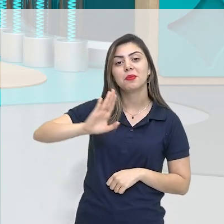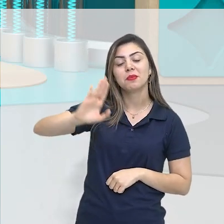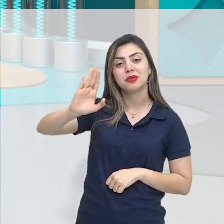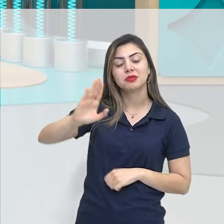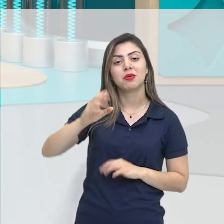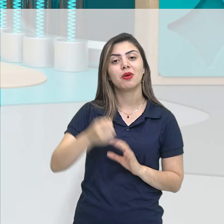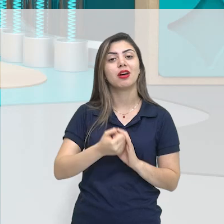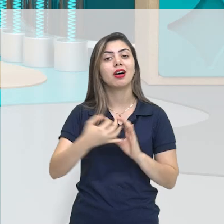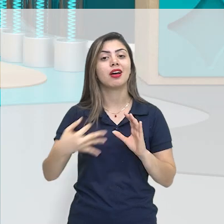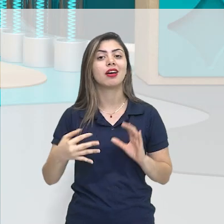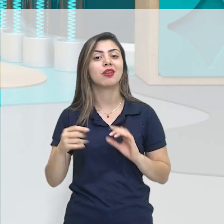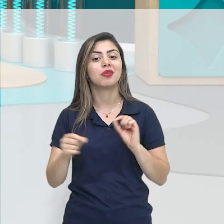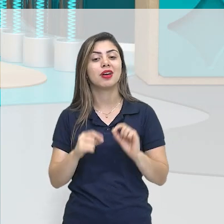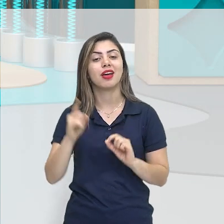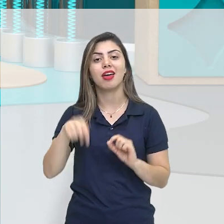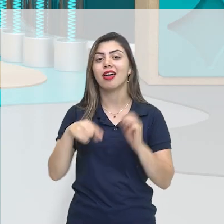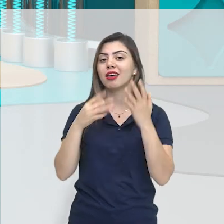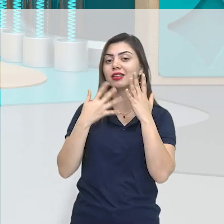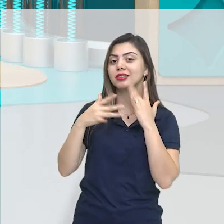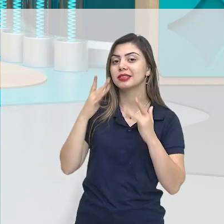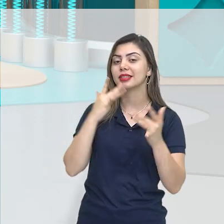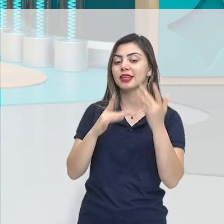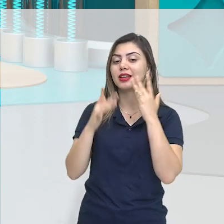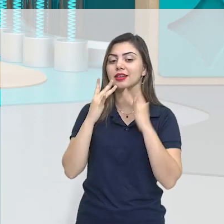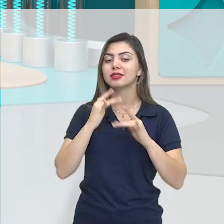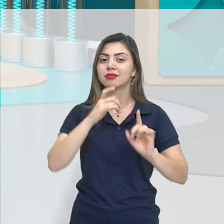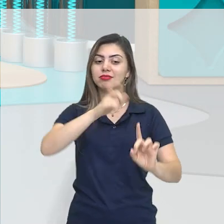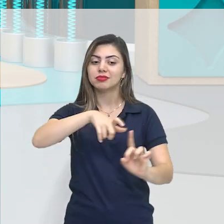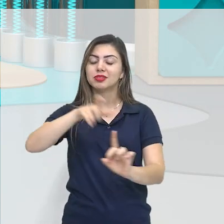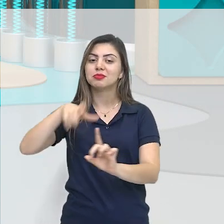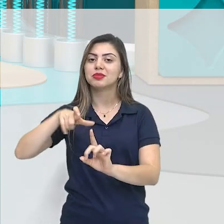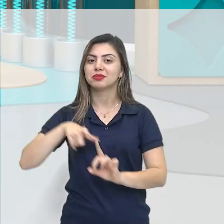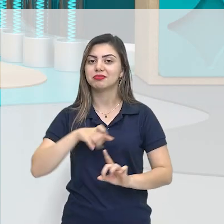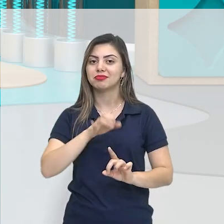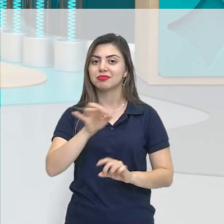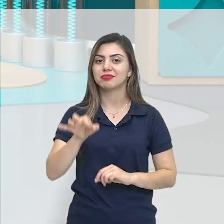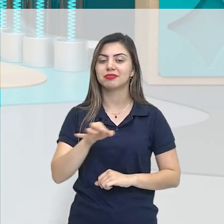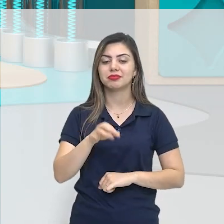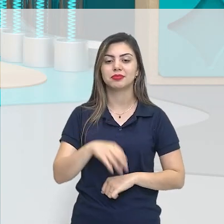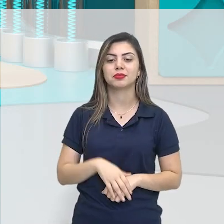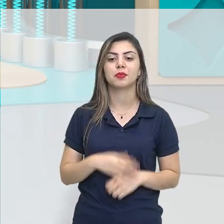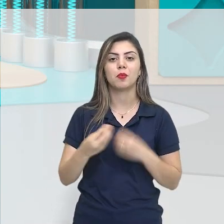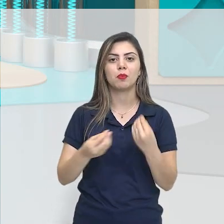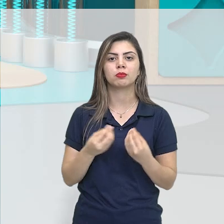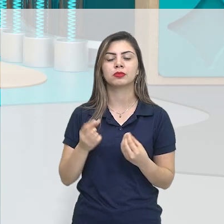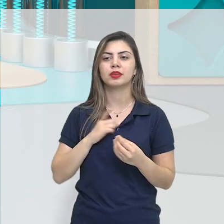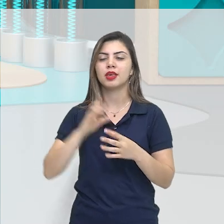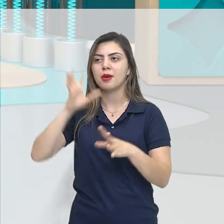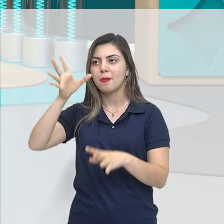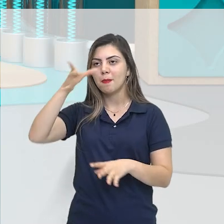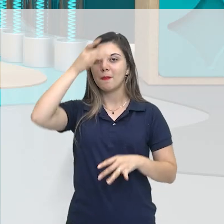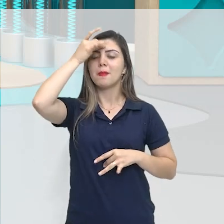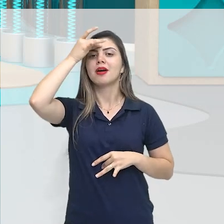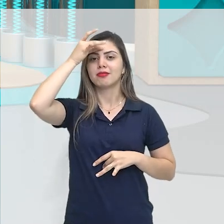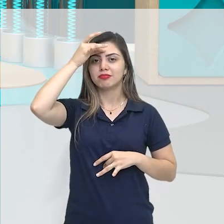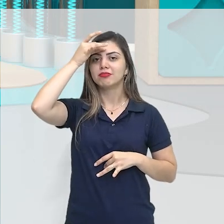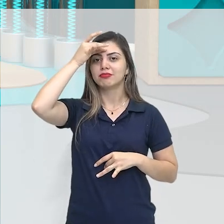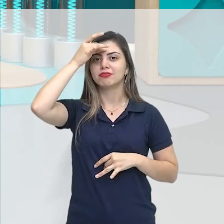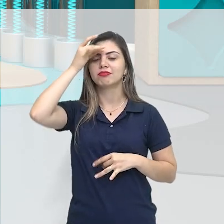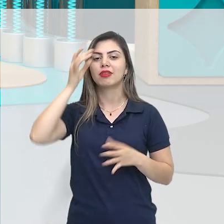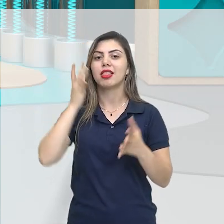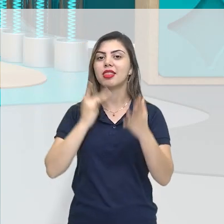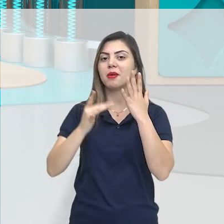a principal característica é essa encenação que os personagens fazem, né? Eles atuam na